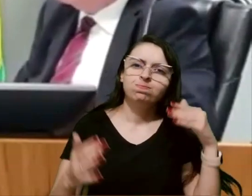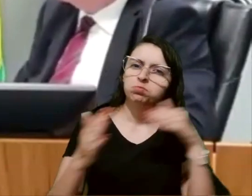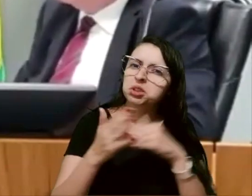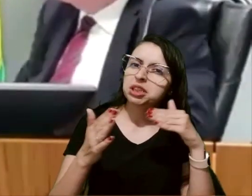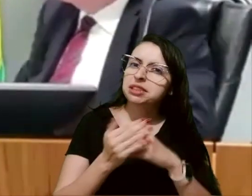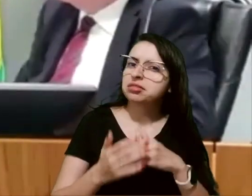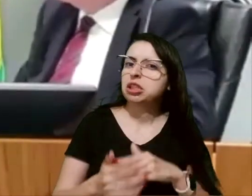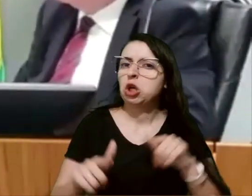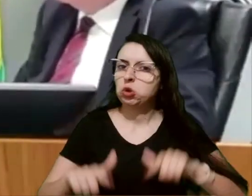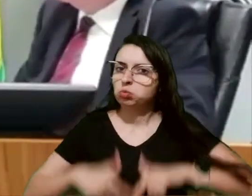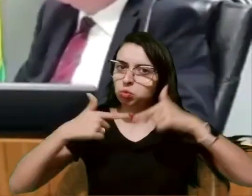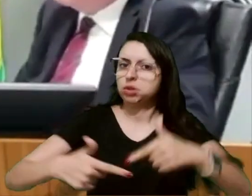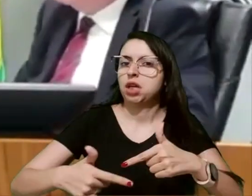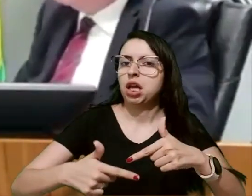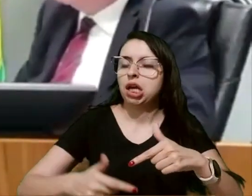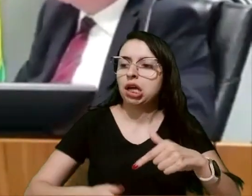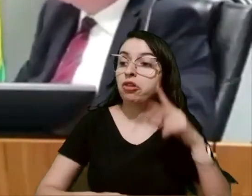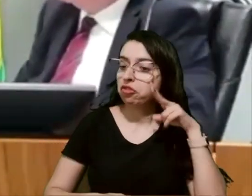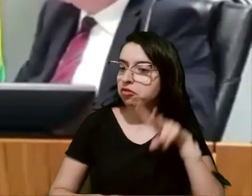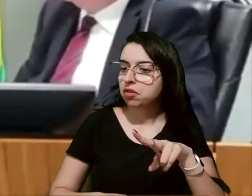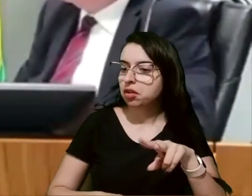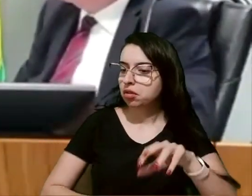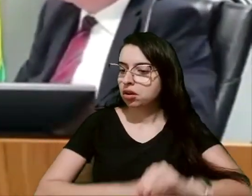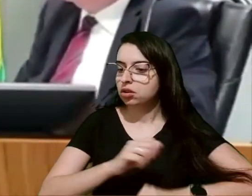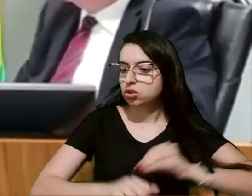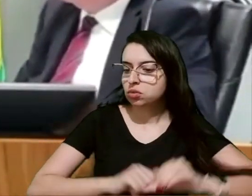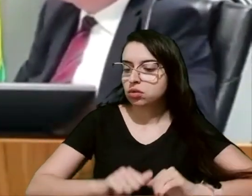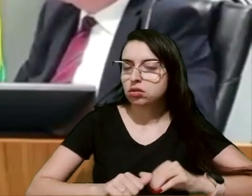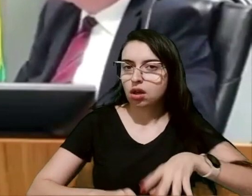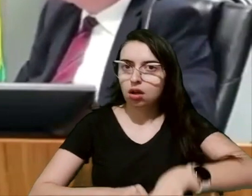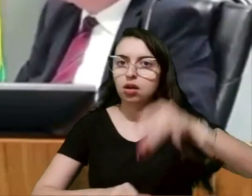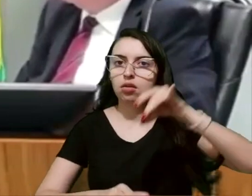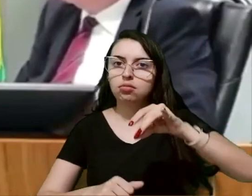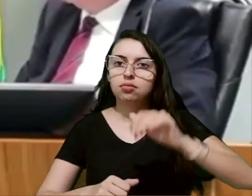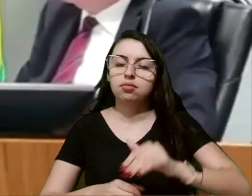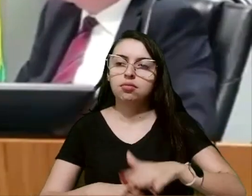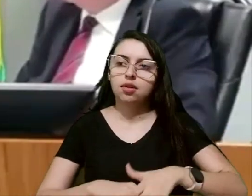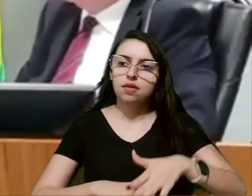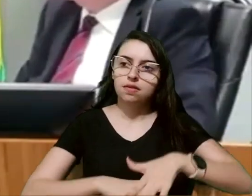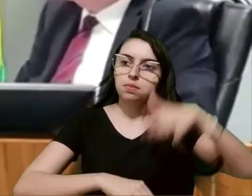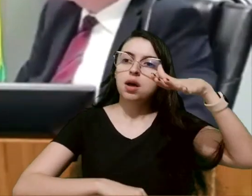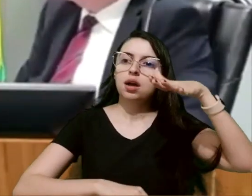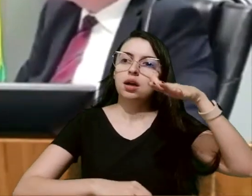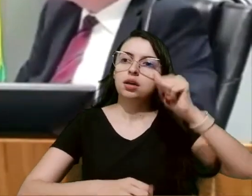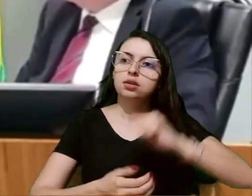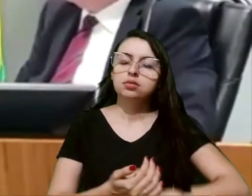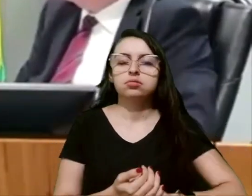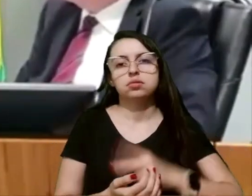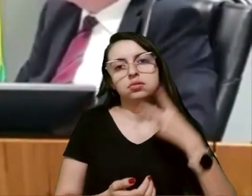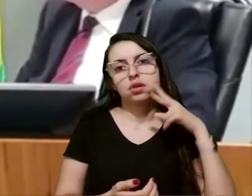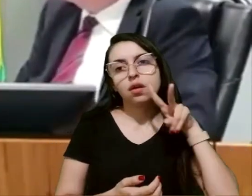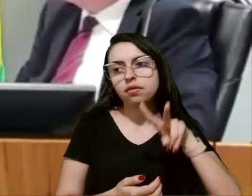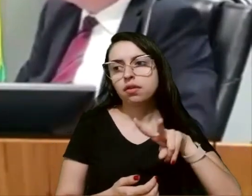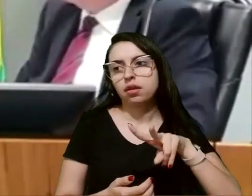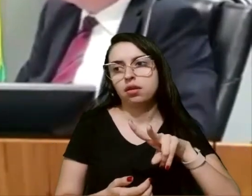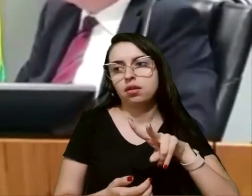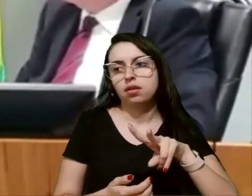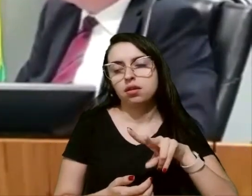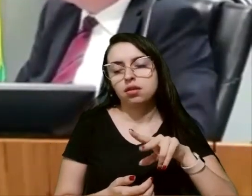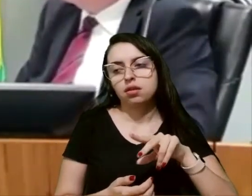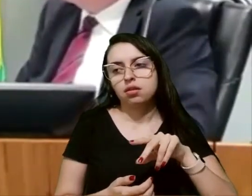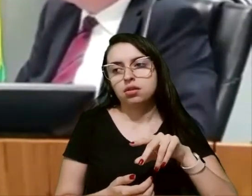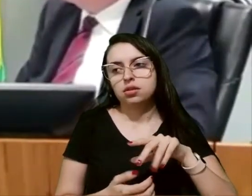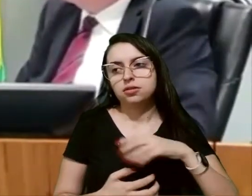a ser combatido. Então, quando a gente olha e vê o sorteio prevalecendo mais do que outros aspectos, é algo que